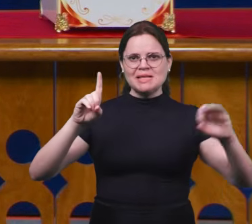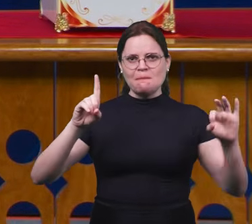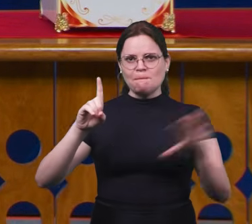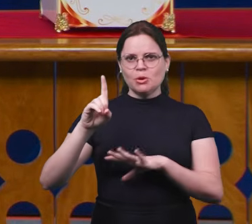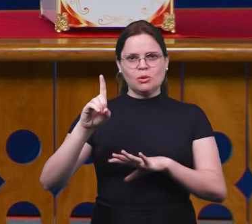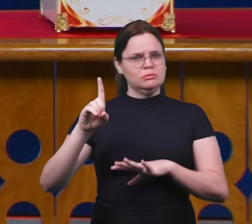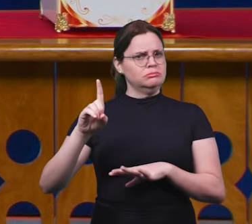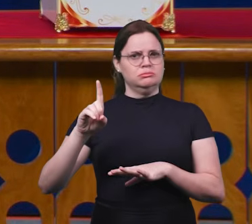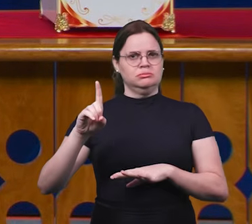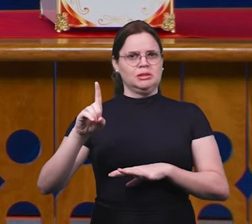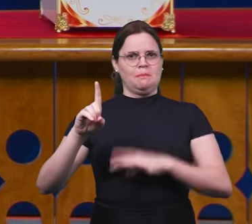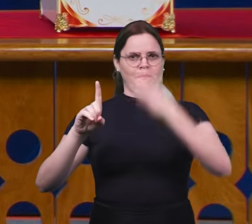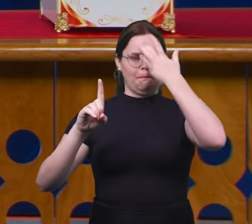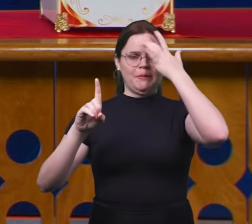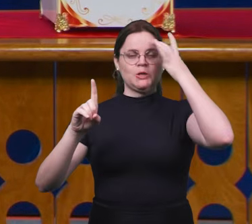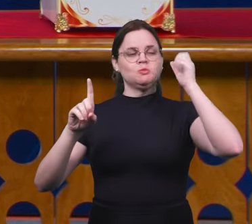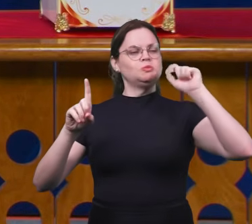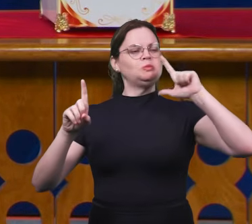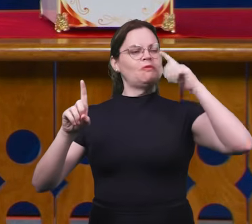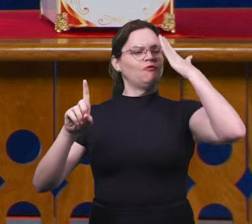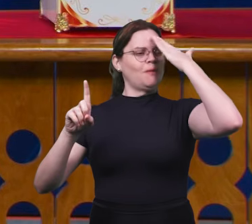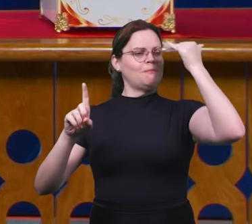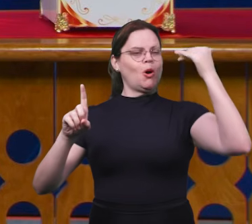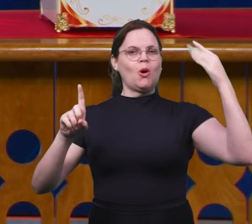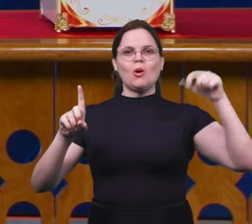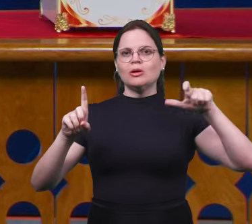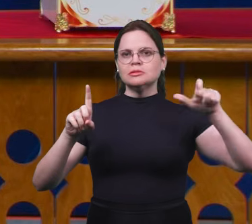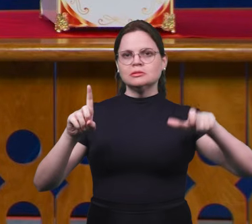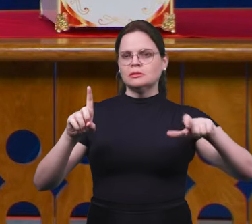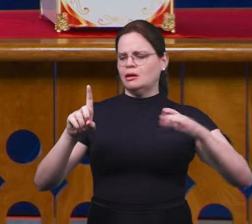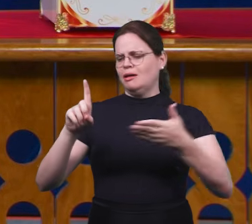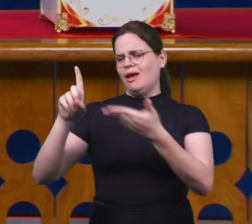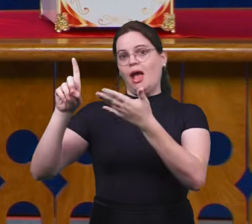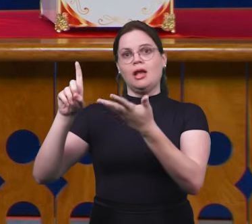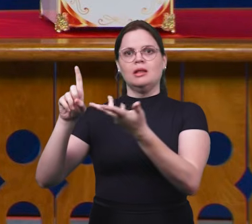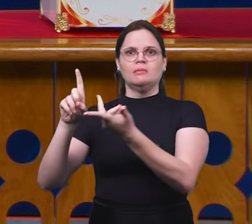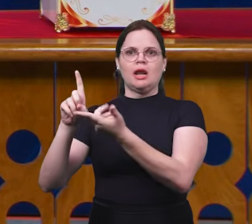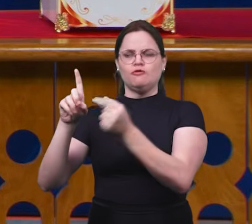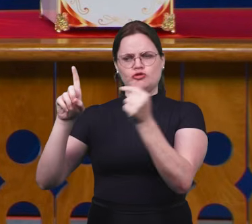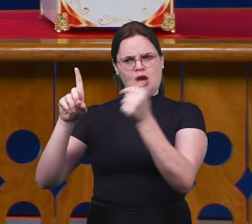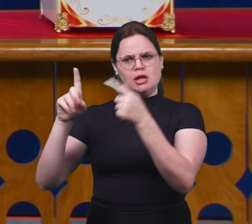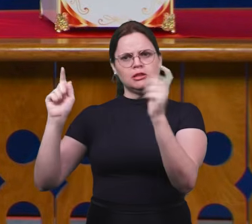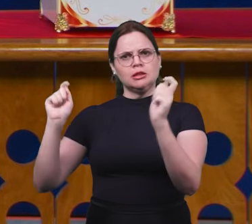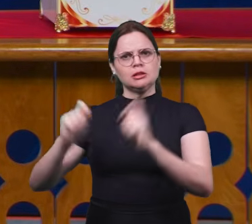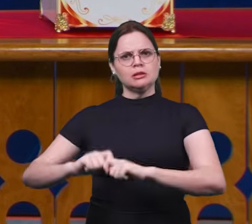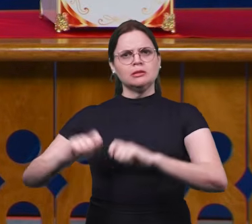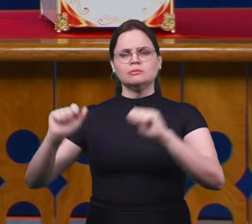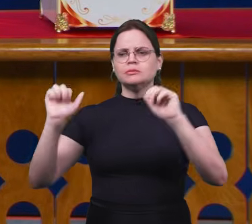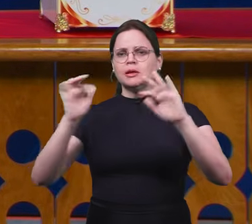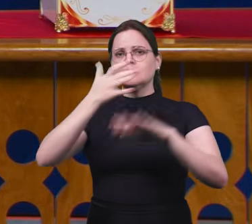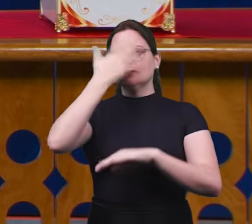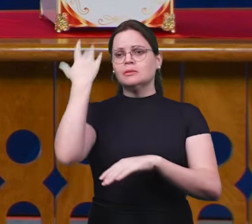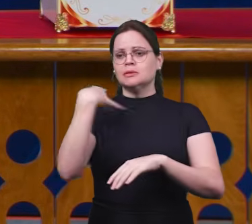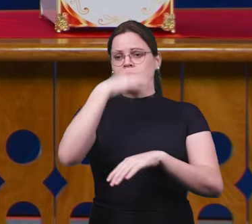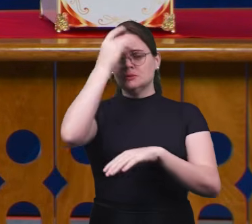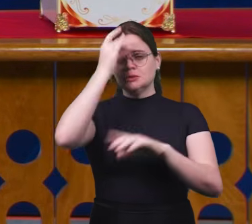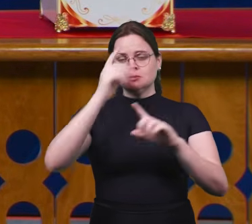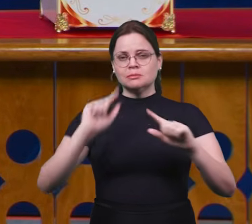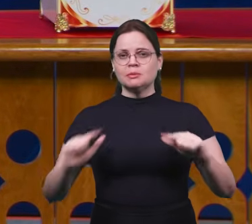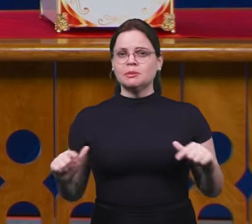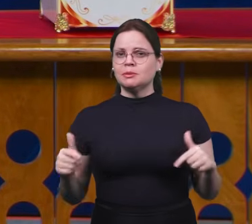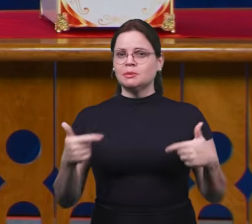capazes, homens extraordinários. Maravilhoso é Jesus. O Espírito Santo está